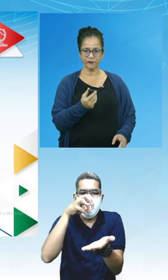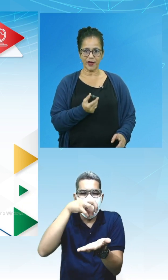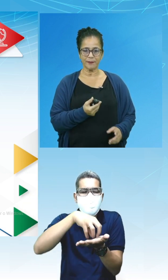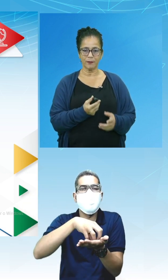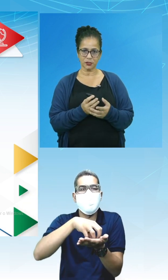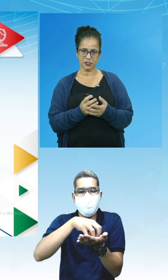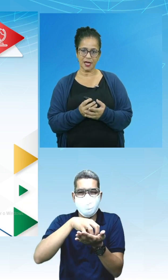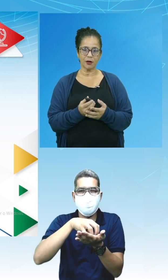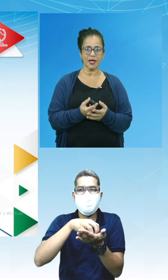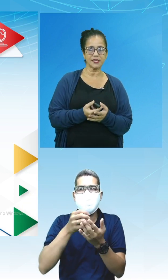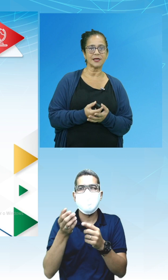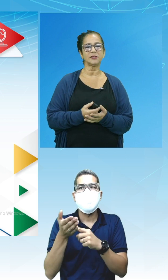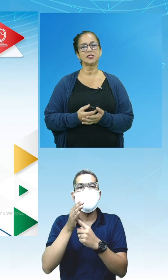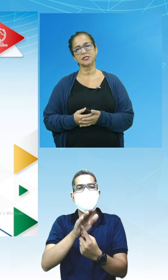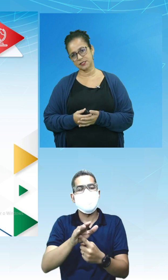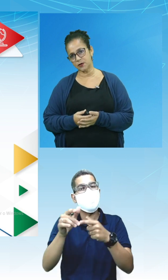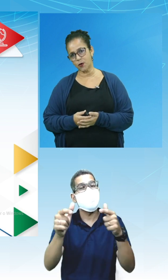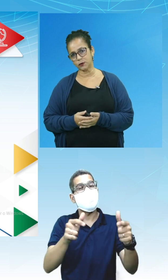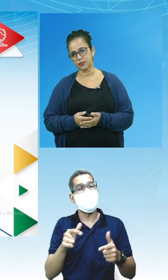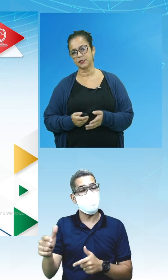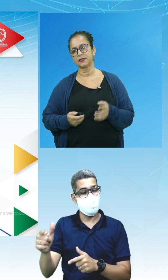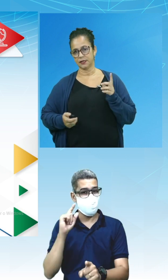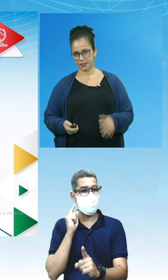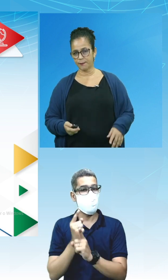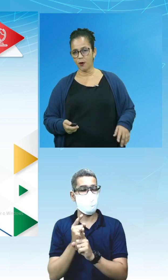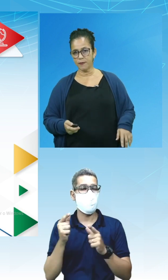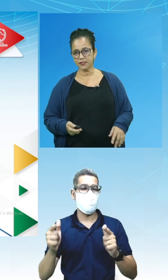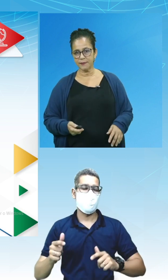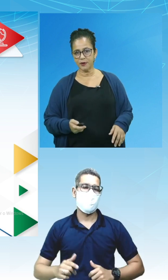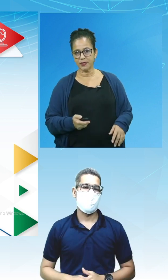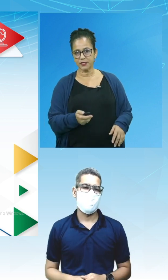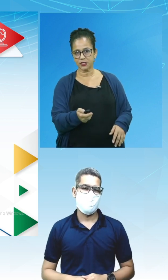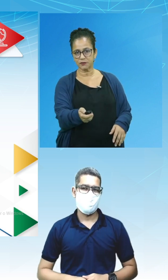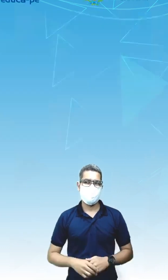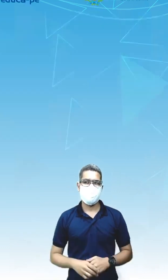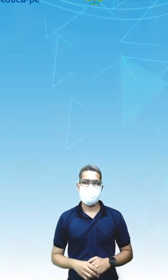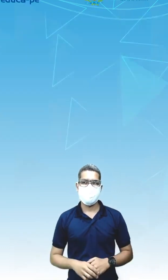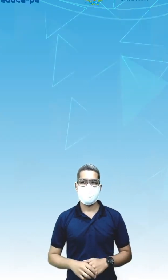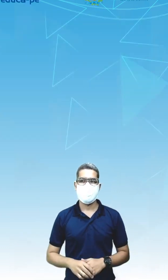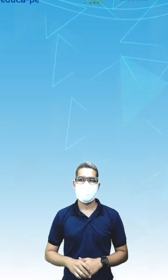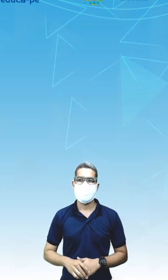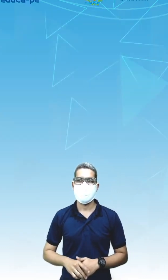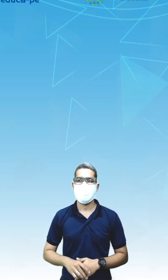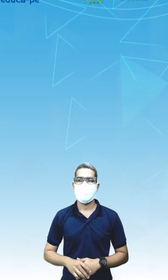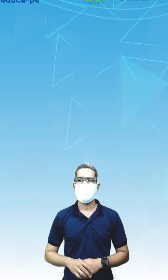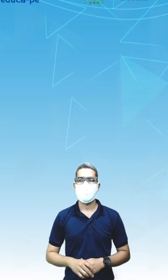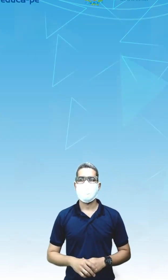que vai mostrar e localizar onde se encontra. Tá bom, meus amores?